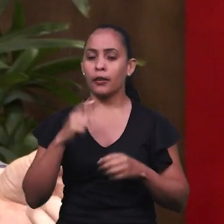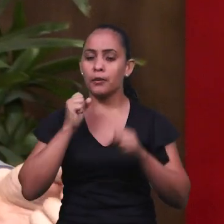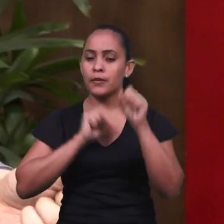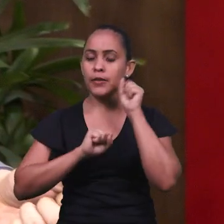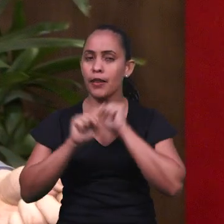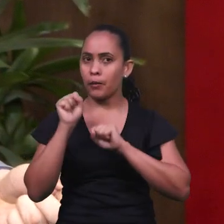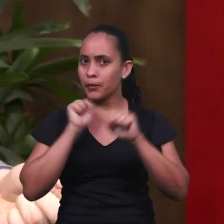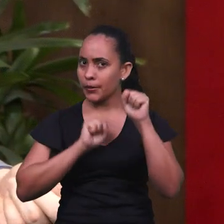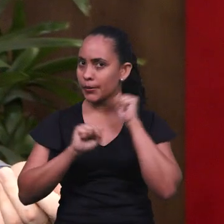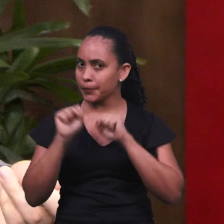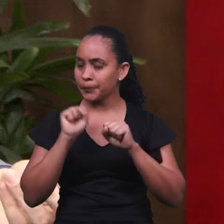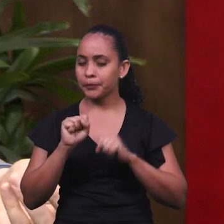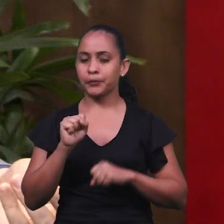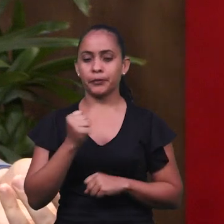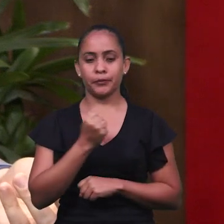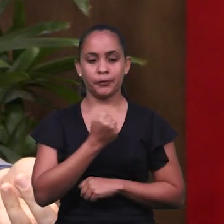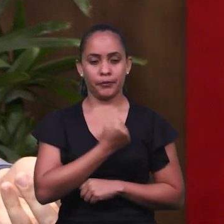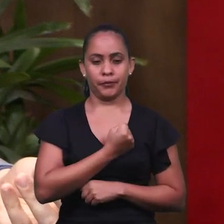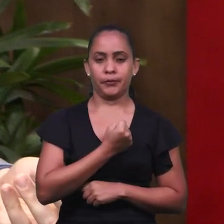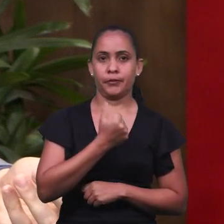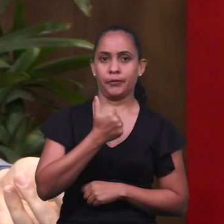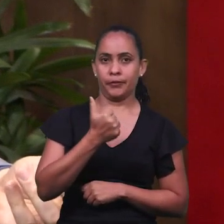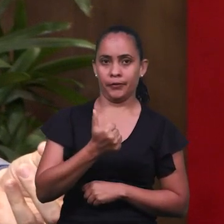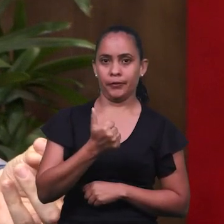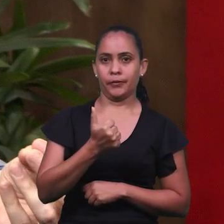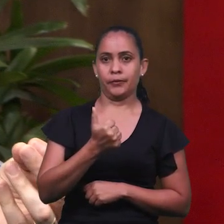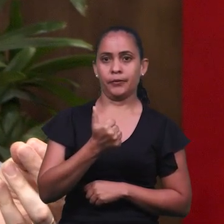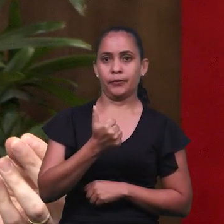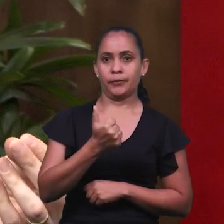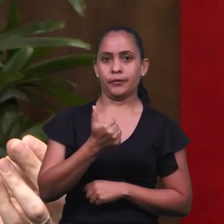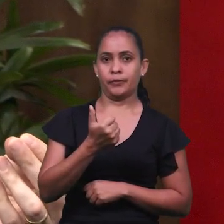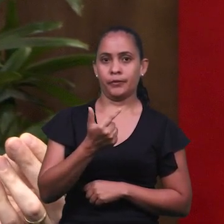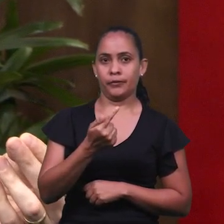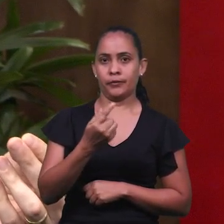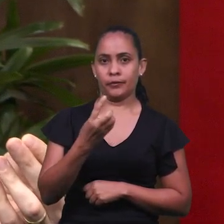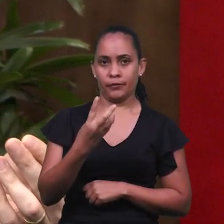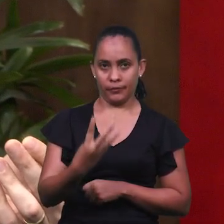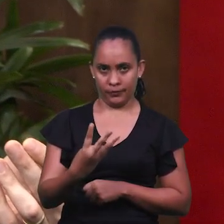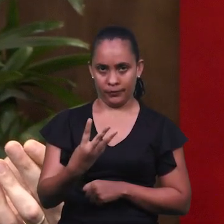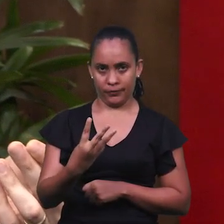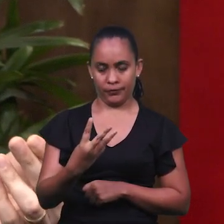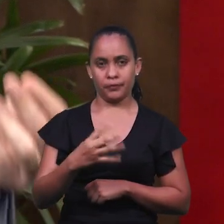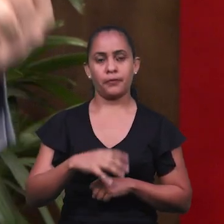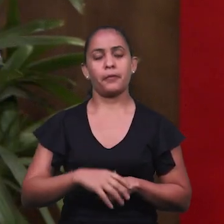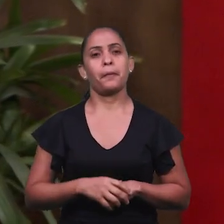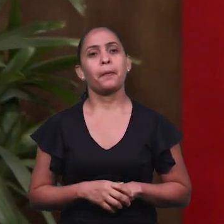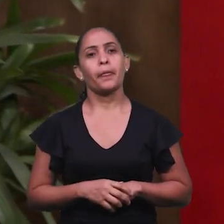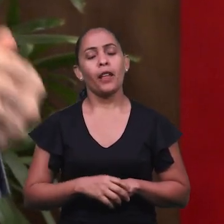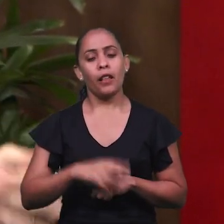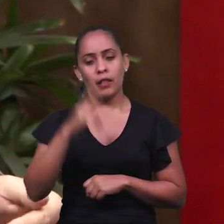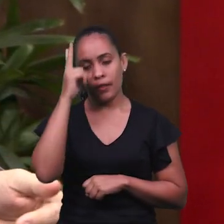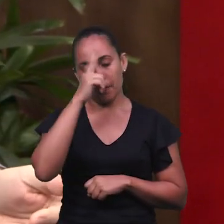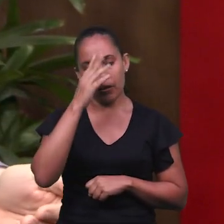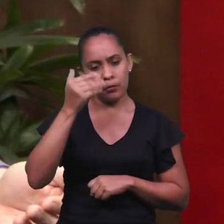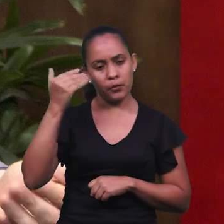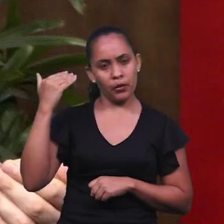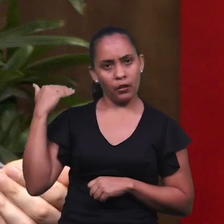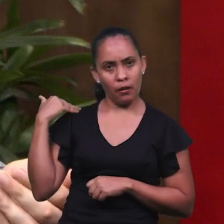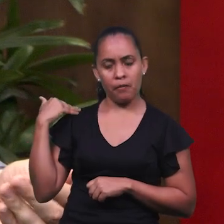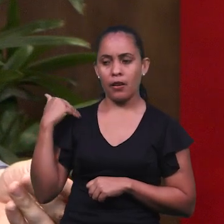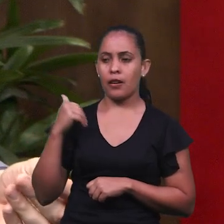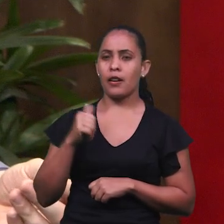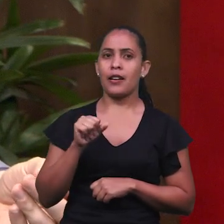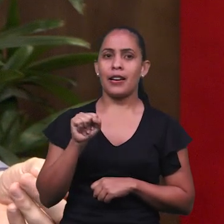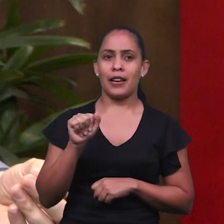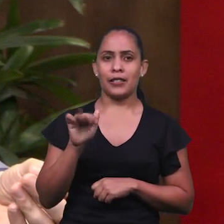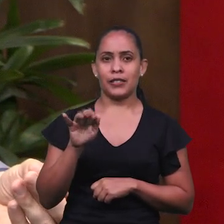salmo, que é o Salmo 73, é o Salmo de Asaf. E lembrando dos programas anteriores, eu acho que